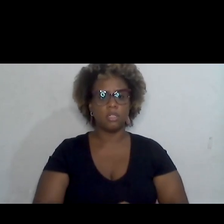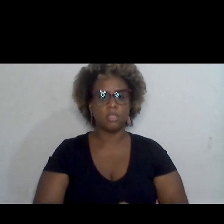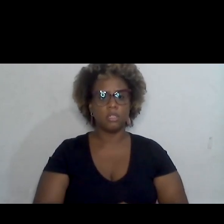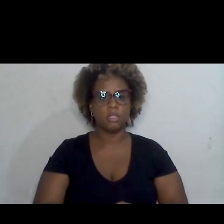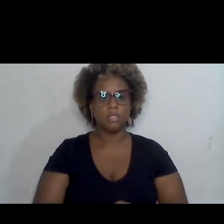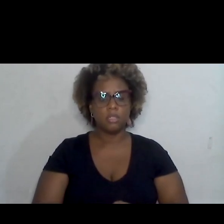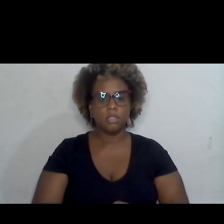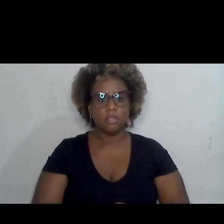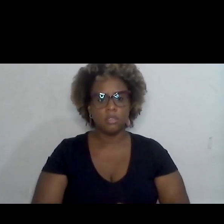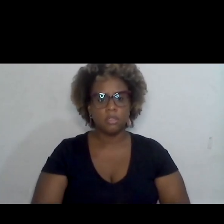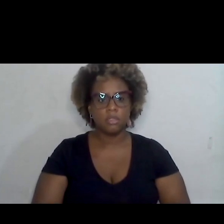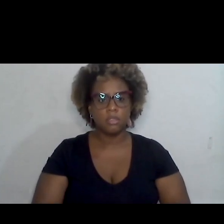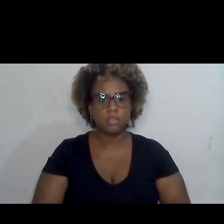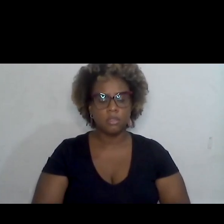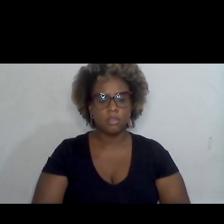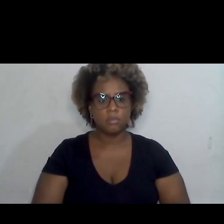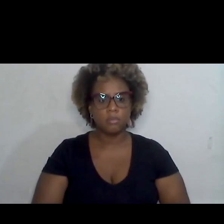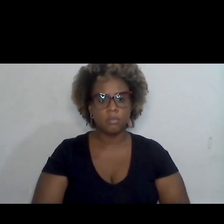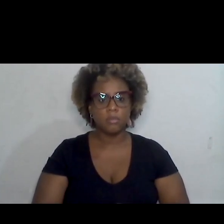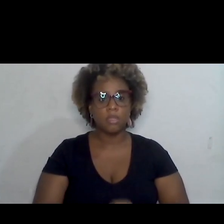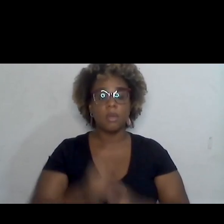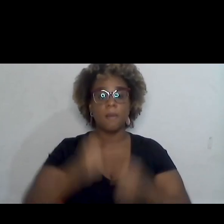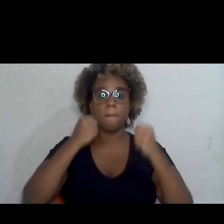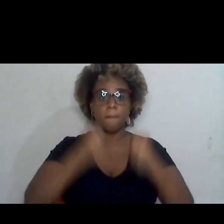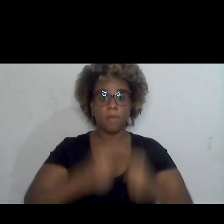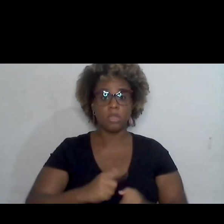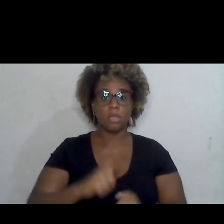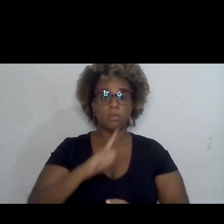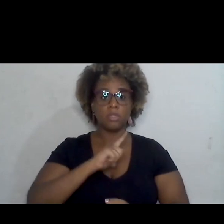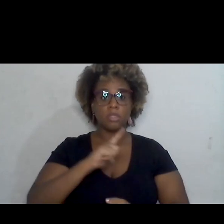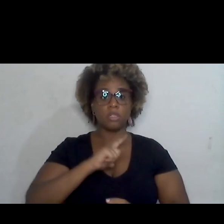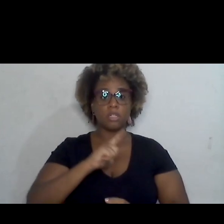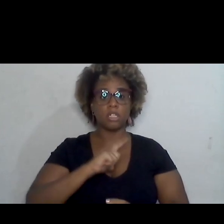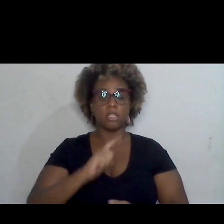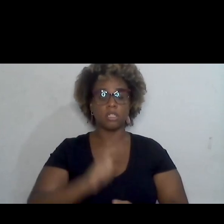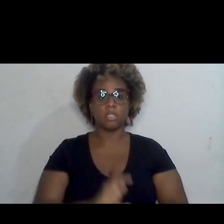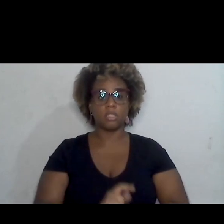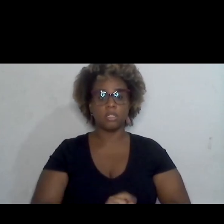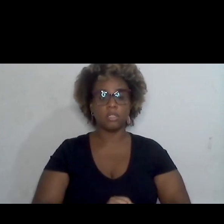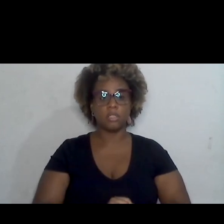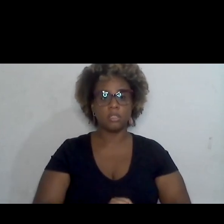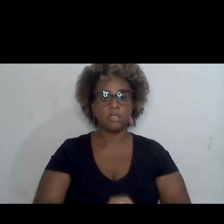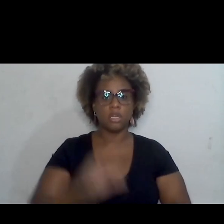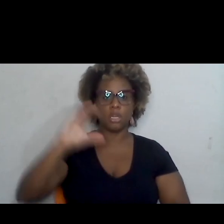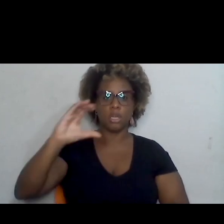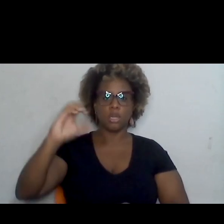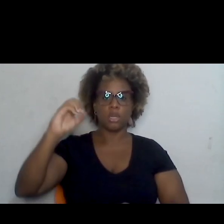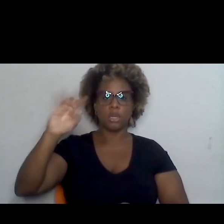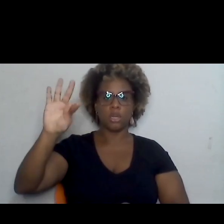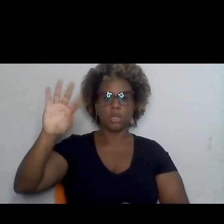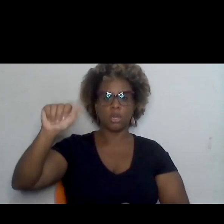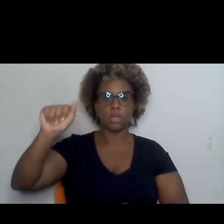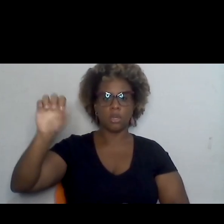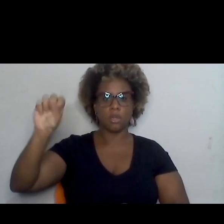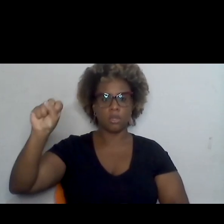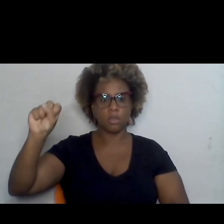inclusive nós estamos viabilizando se, por exemplo, podemos ter cotas nos editais para que o interior do Estado, que as regiões